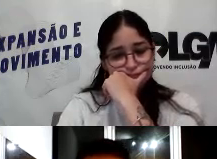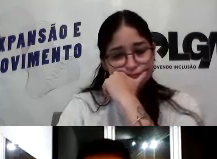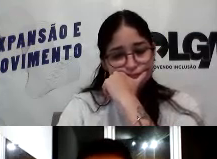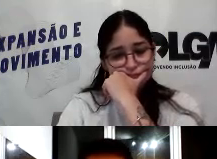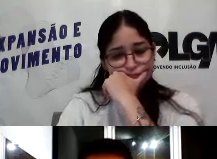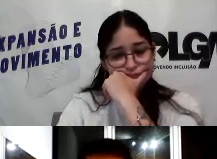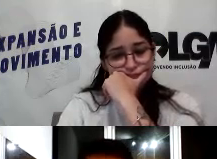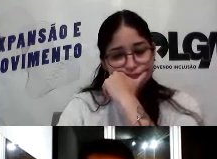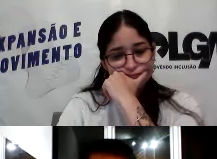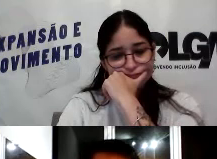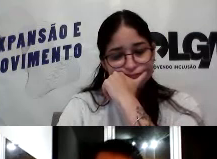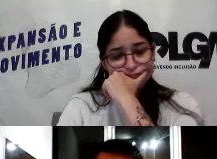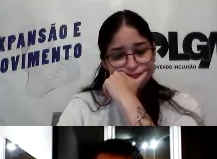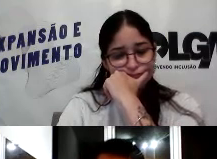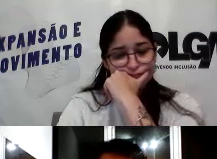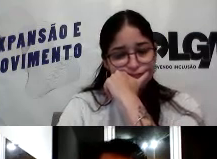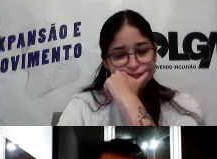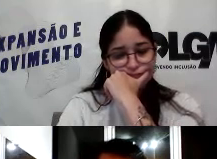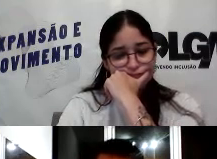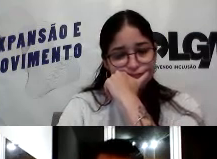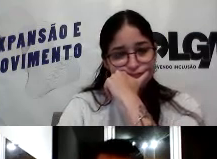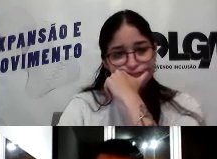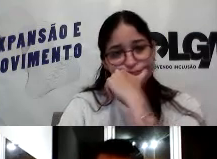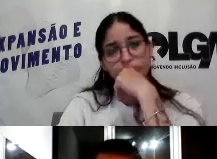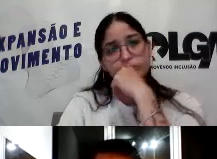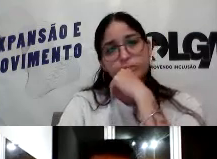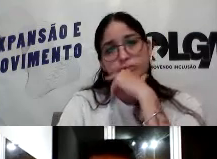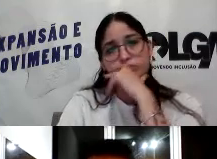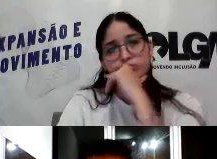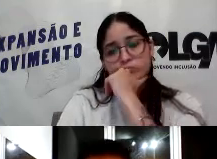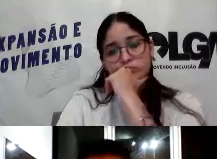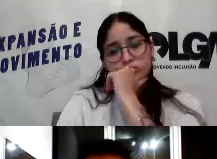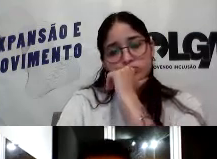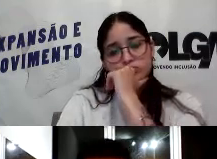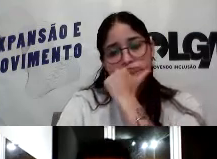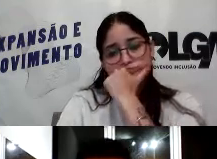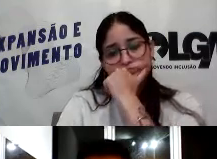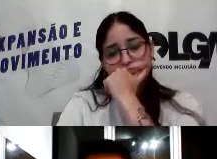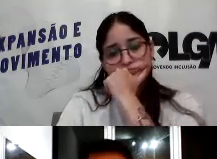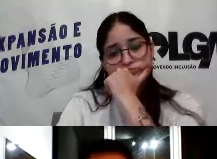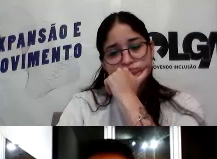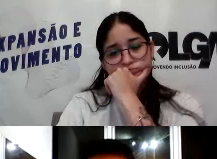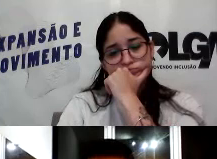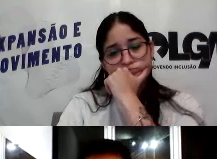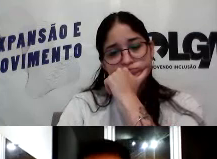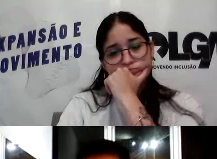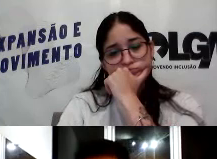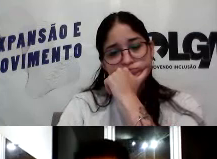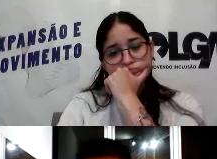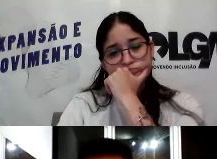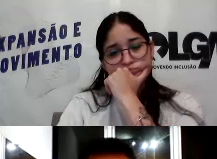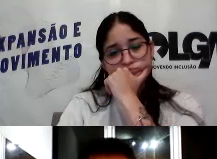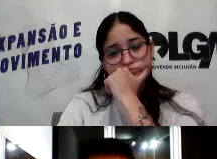saudável. E que essas questões de diagnóstico, de investigação, seriam feitas aos poucos, que